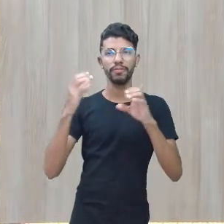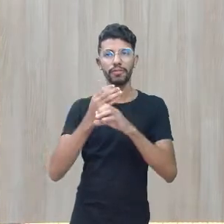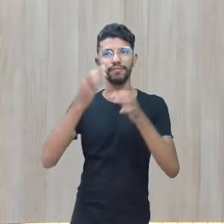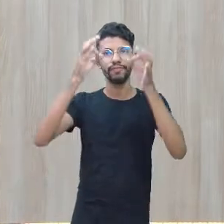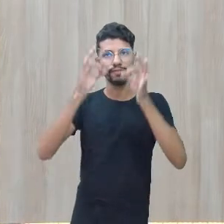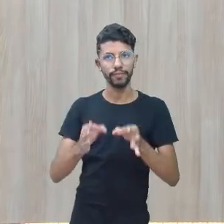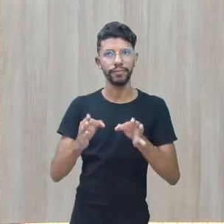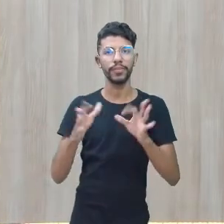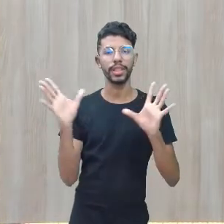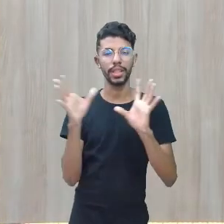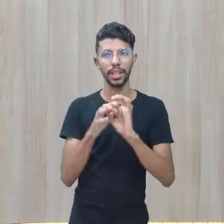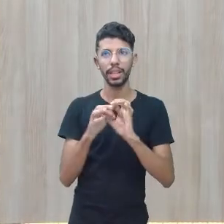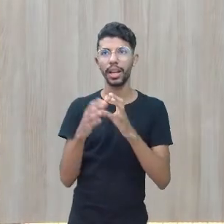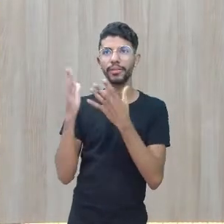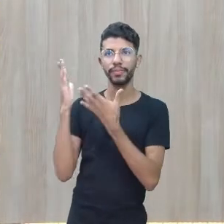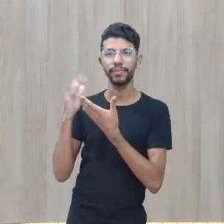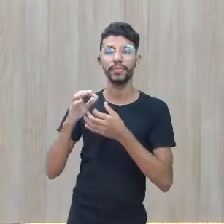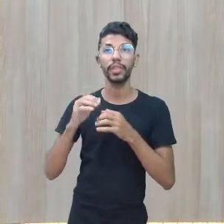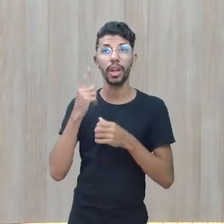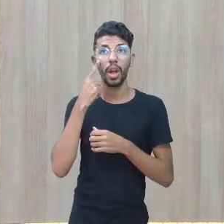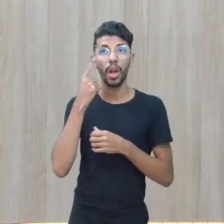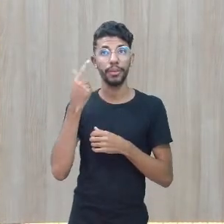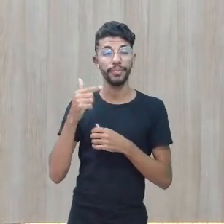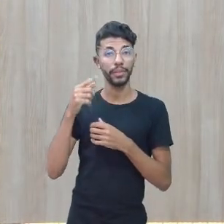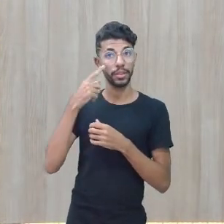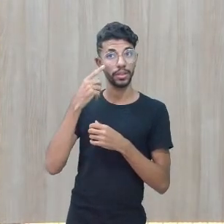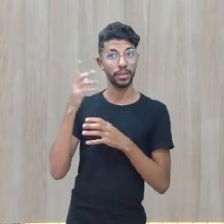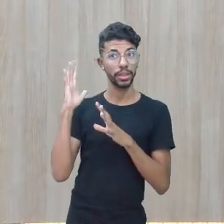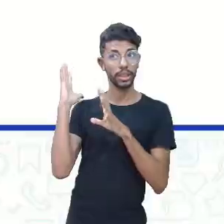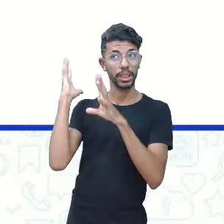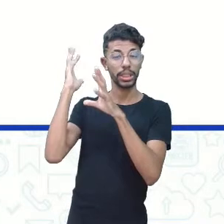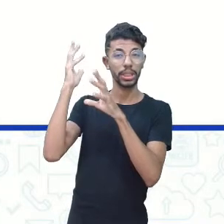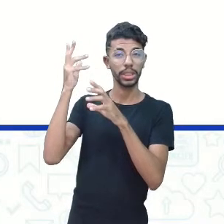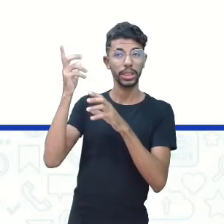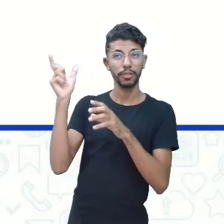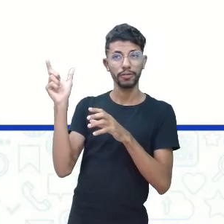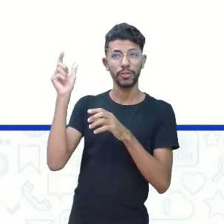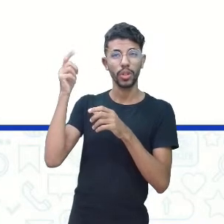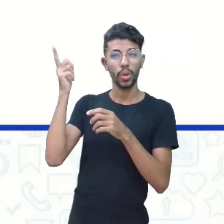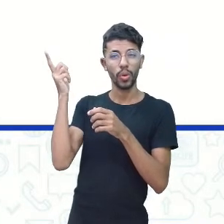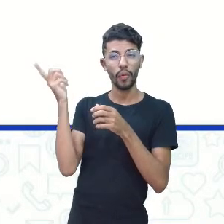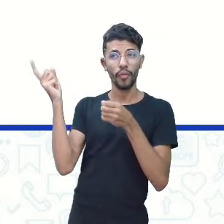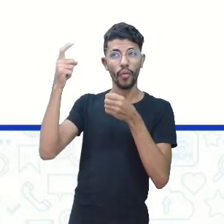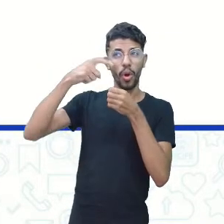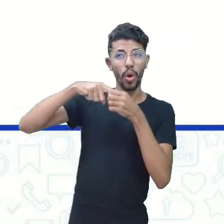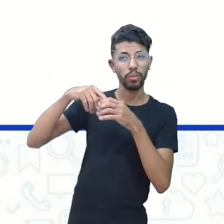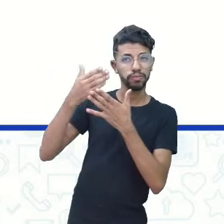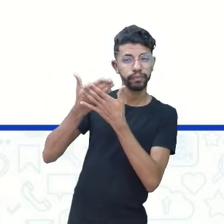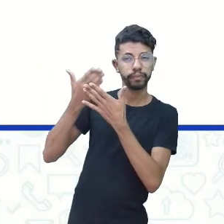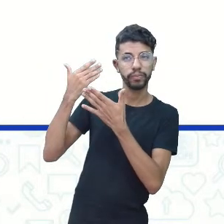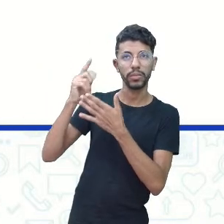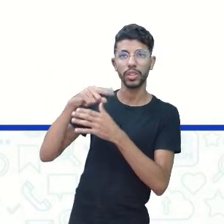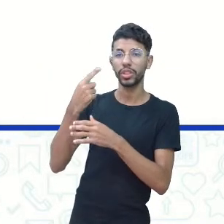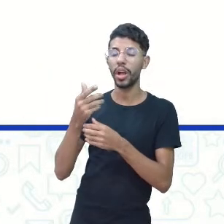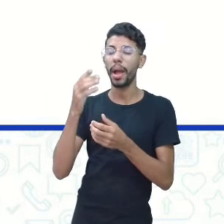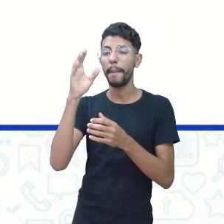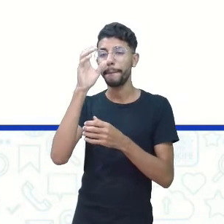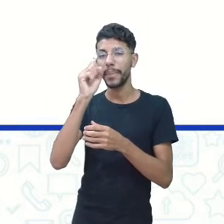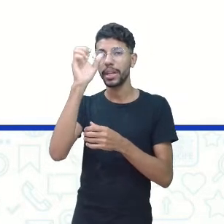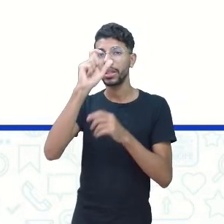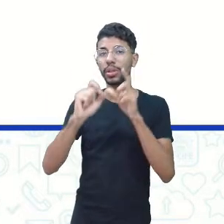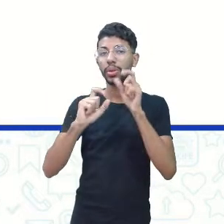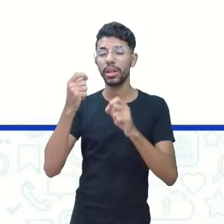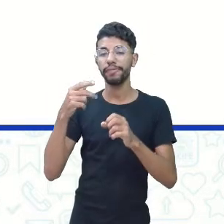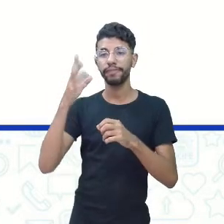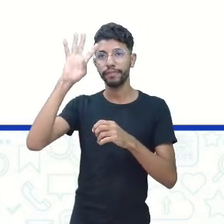tá? Bom, só para a gente retomar o raciocínio, a gente está aprendendo a resolver problemas e a gente viu algumas